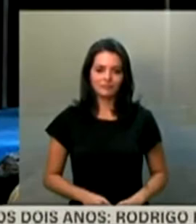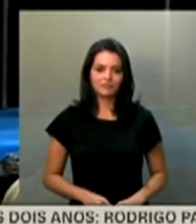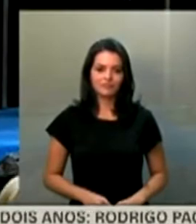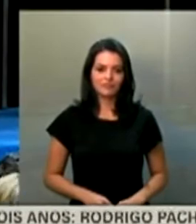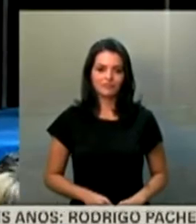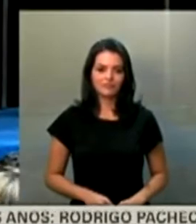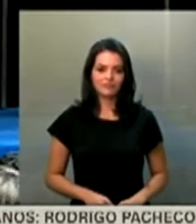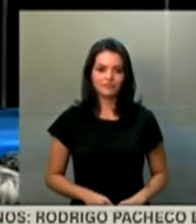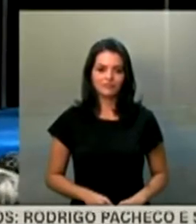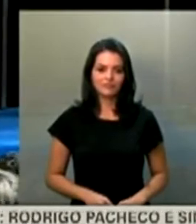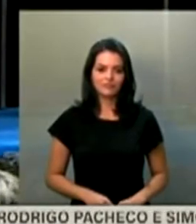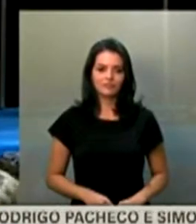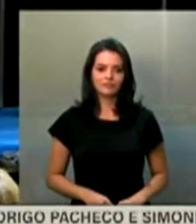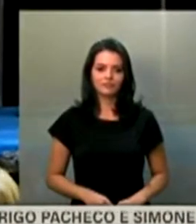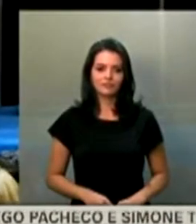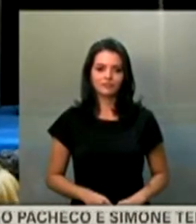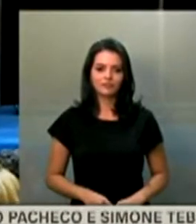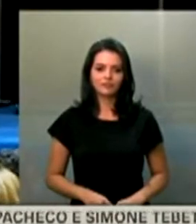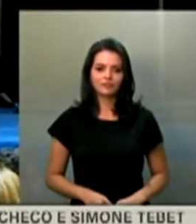Perdi por um.